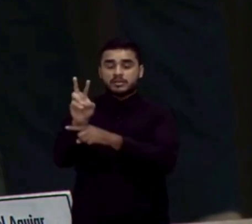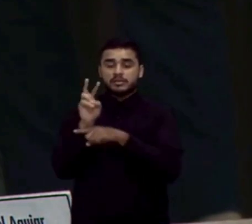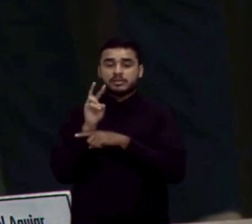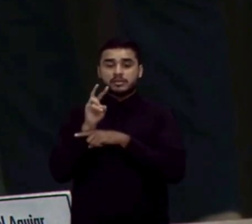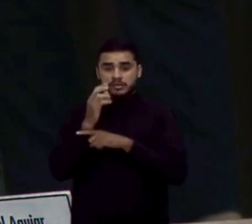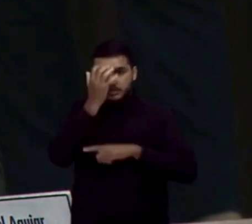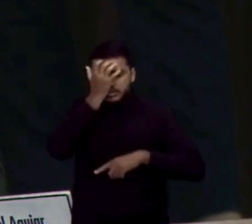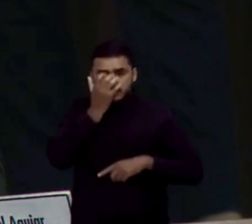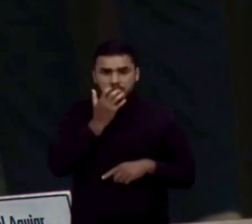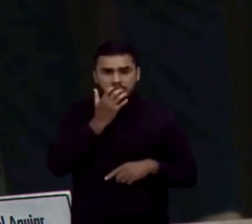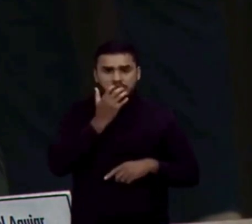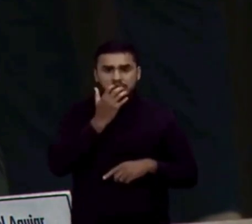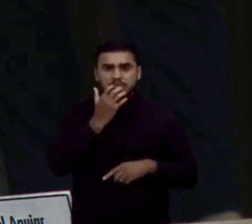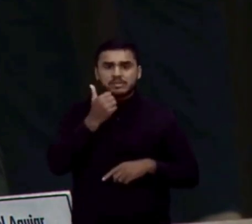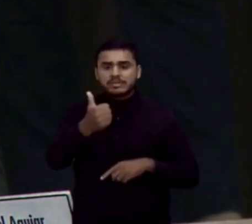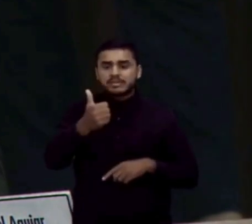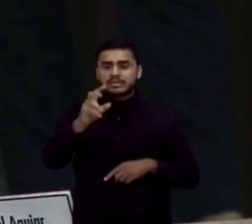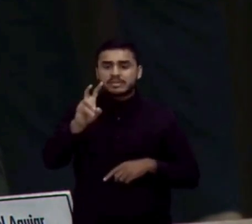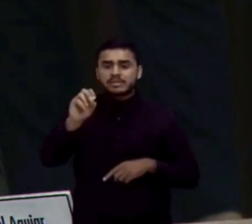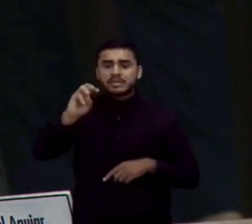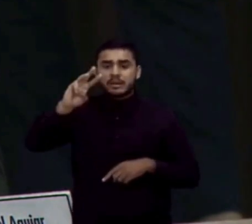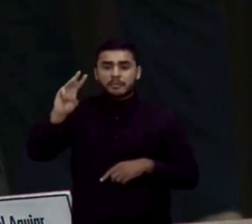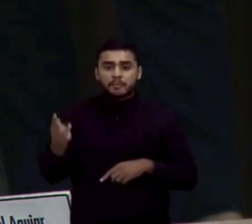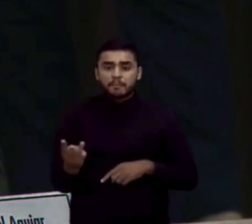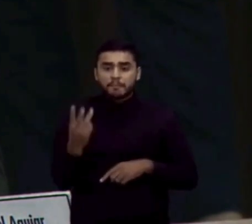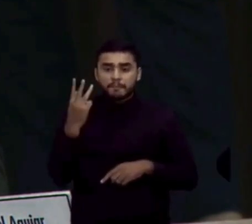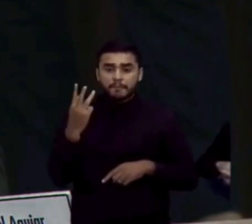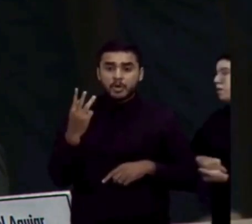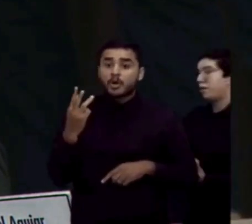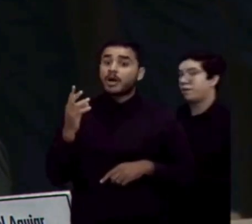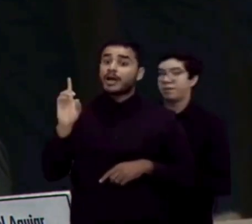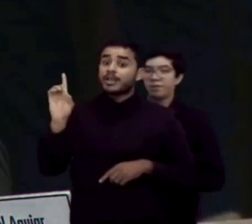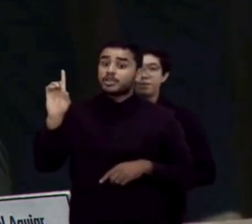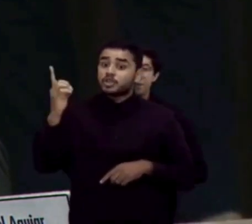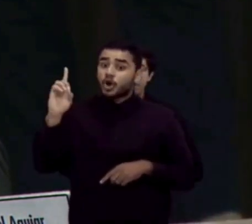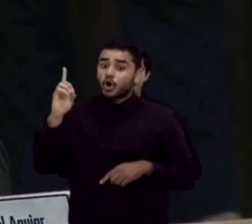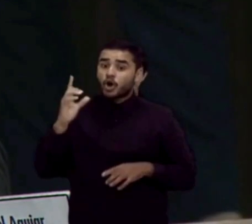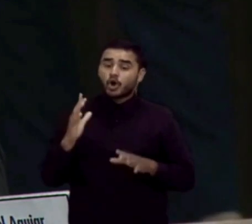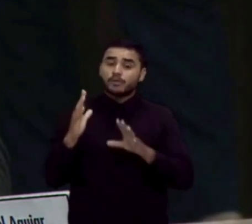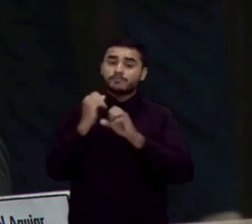está falando aqui. 150 milhões de dólares, colegas, é